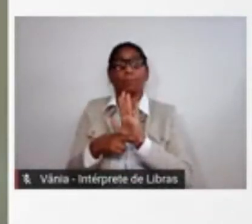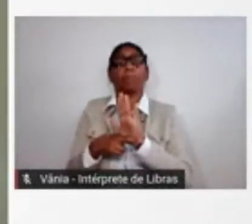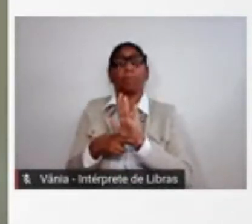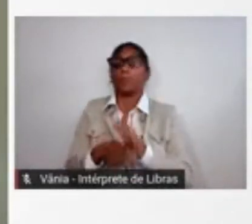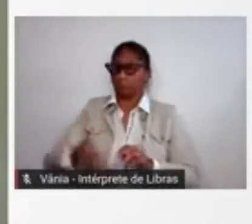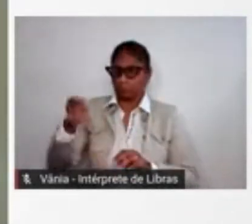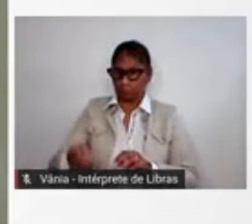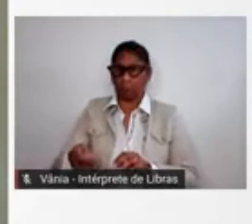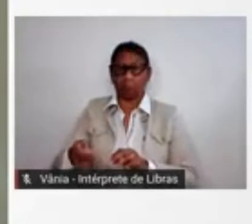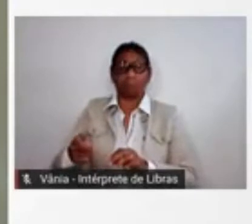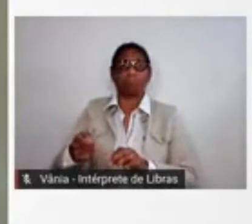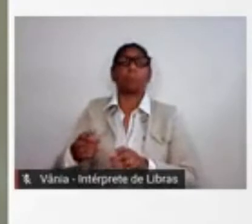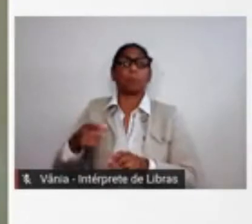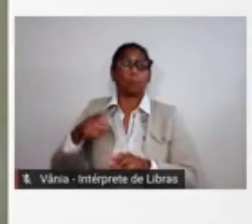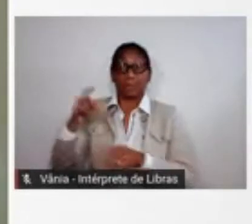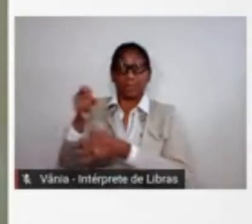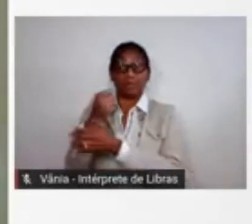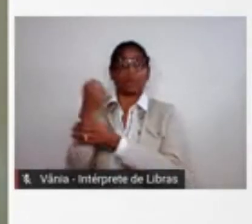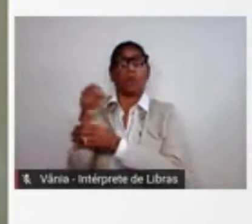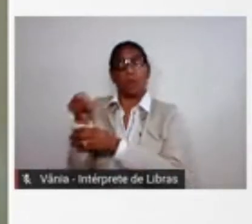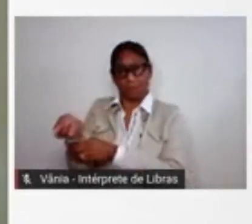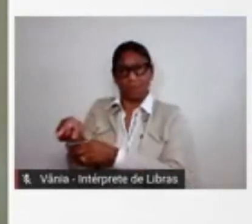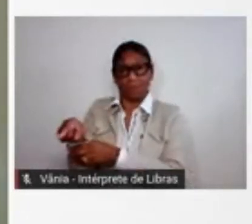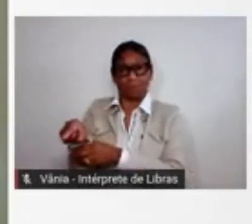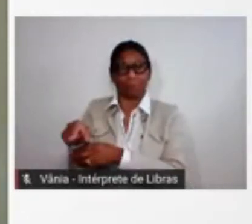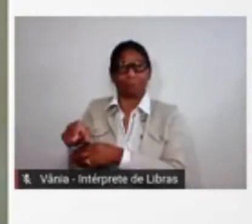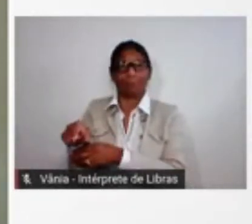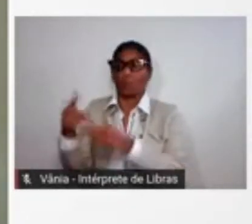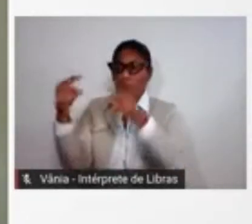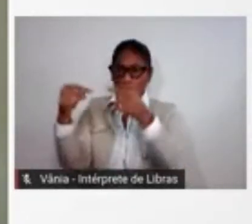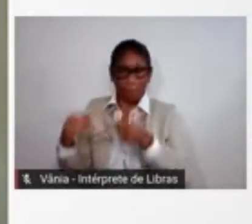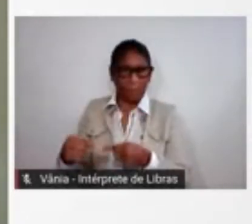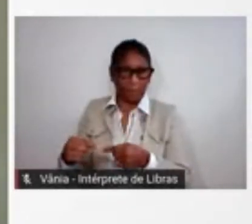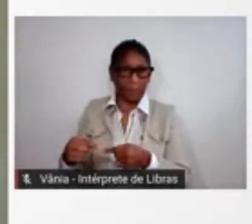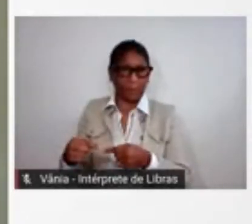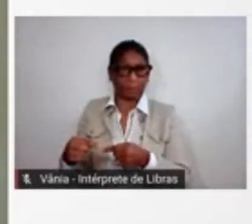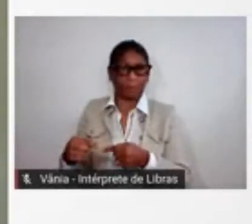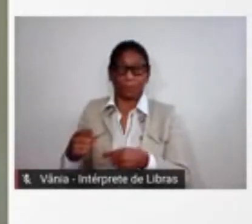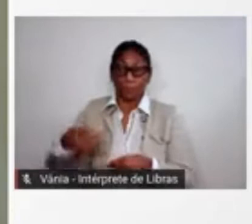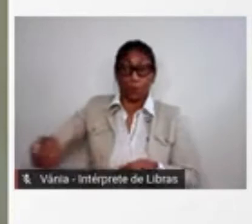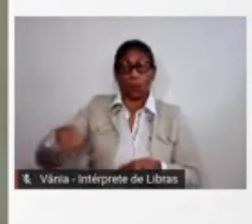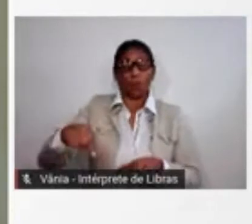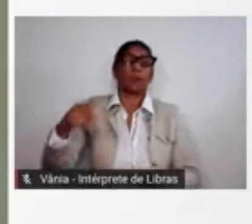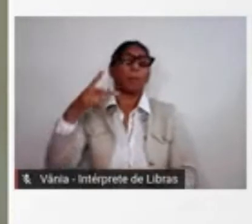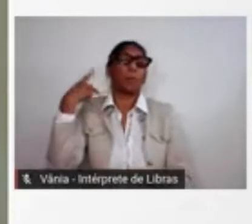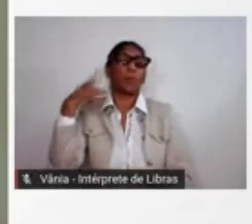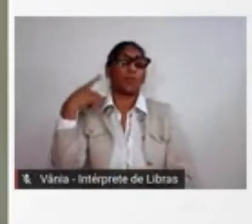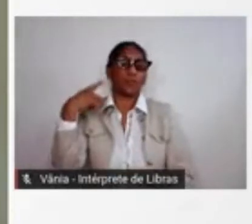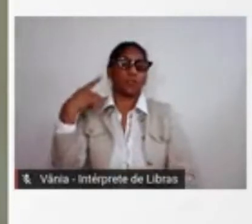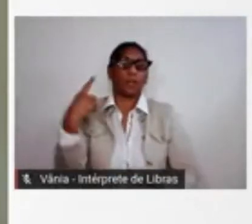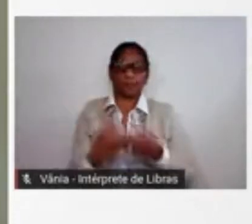para garantir o cumprimento de protocolos e que eles estejam em acordo com a nossa política de